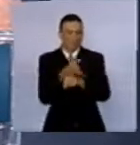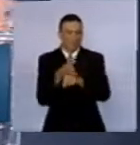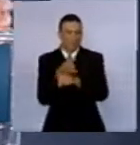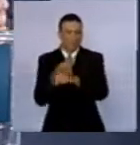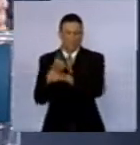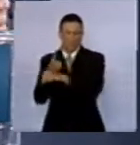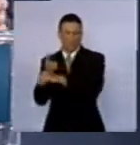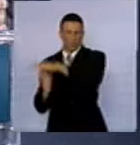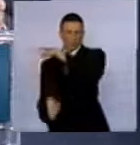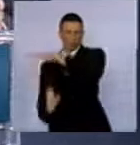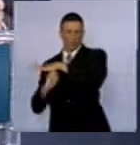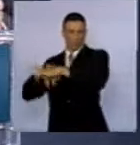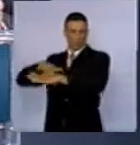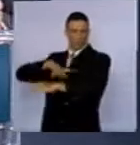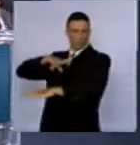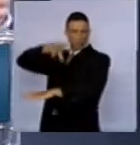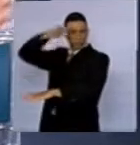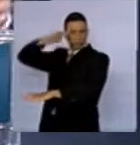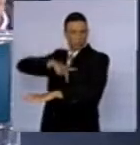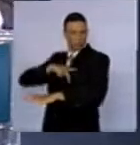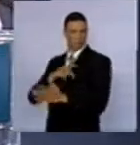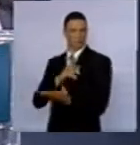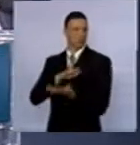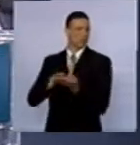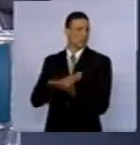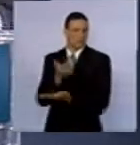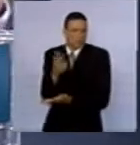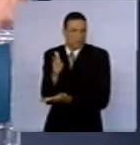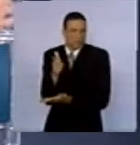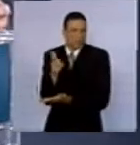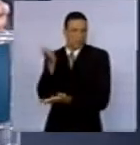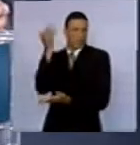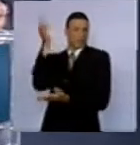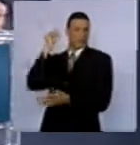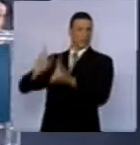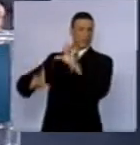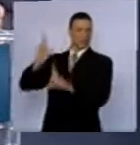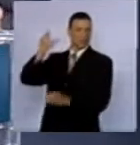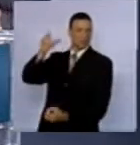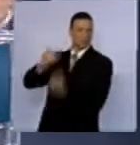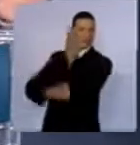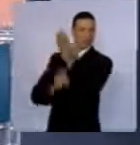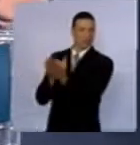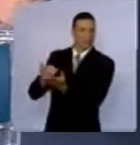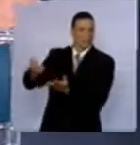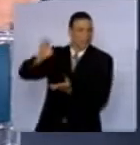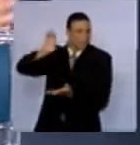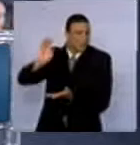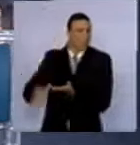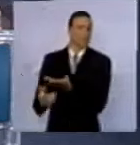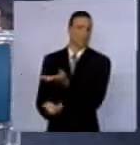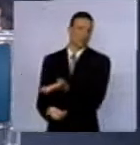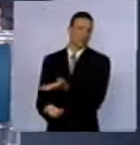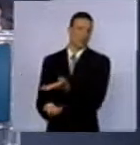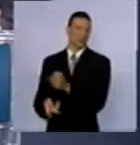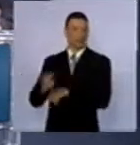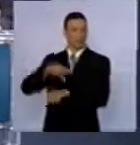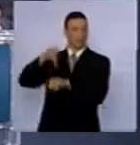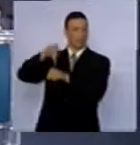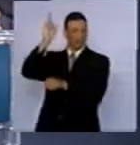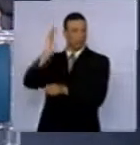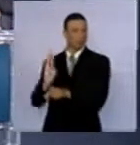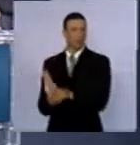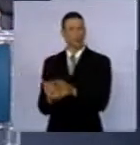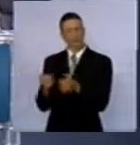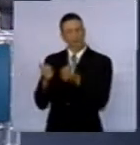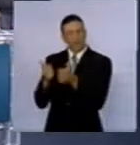grupo de produção independente, né? Mas as televisões nasceram assim. Por isso, hoje, nós temos no país, e graças a Deus temos no país, grandes estruturas